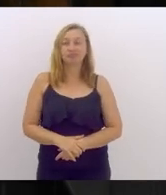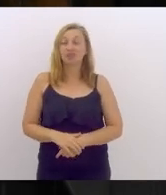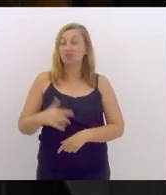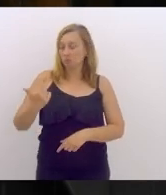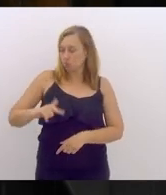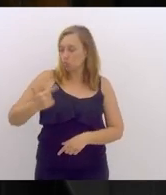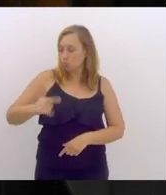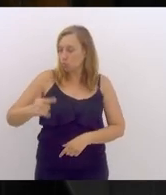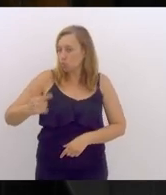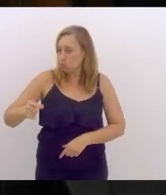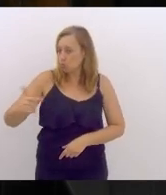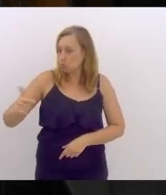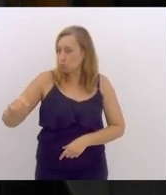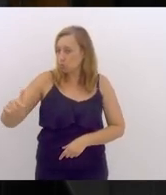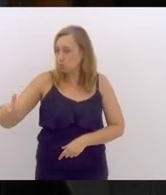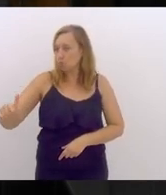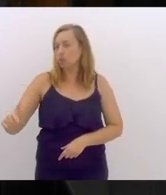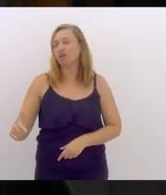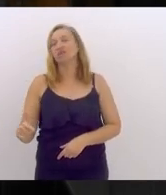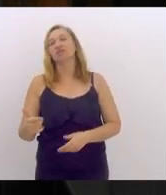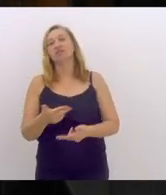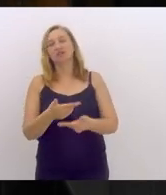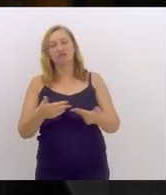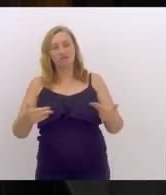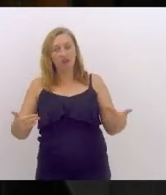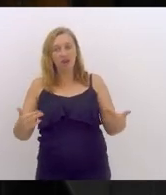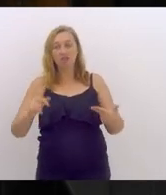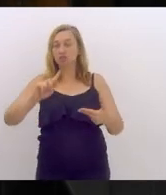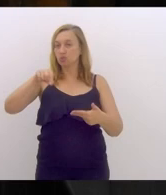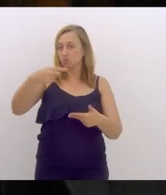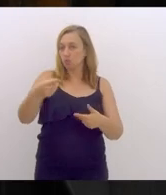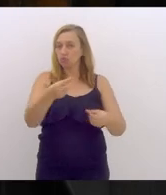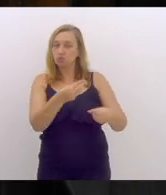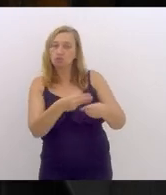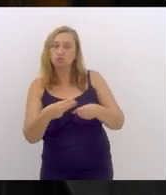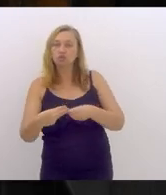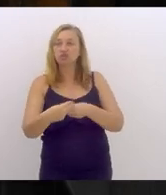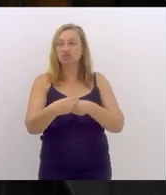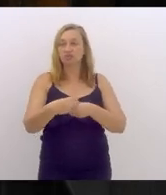se repetindo em dezenas de outros municípios